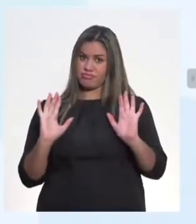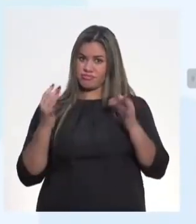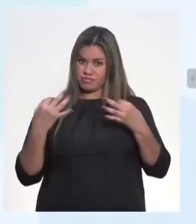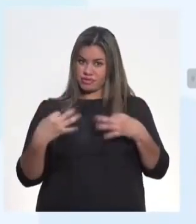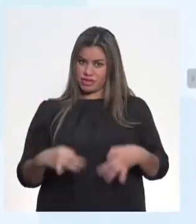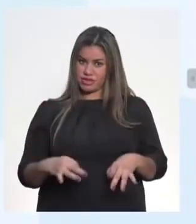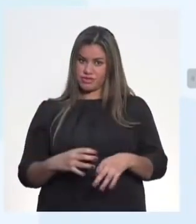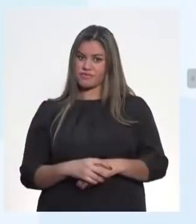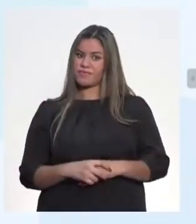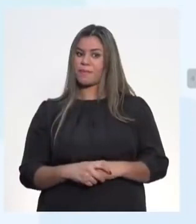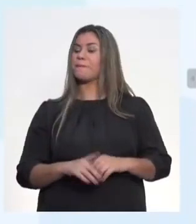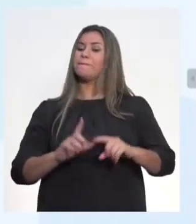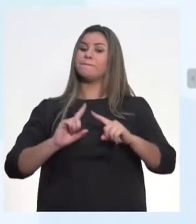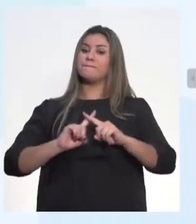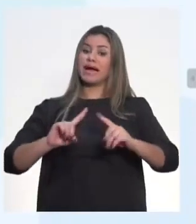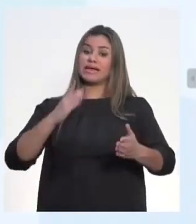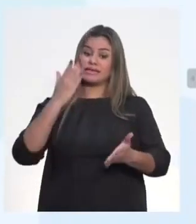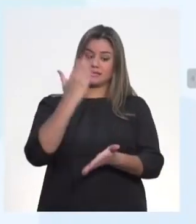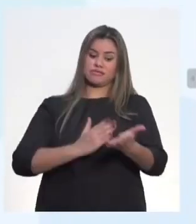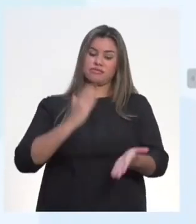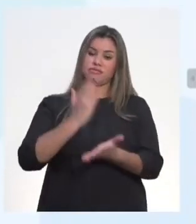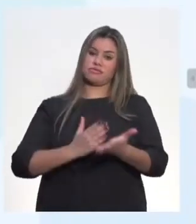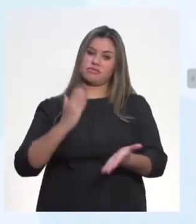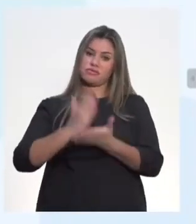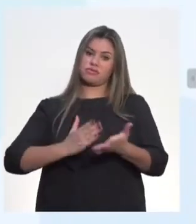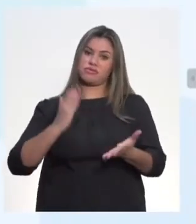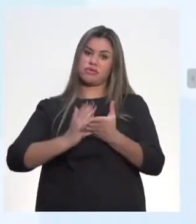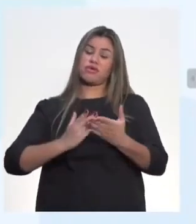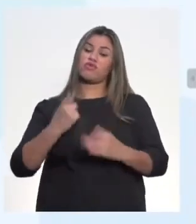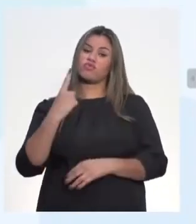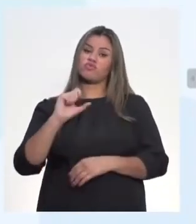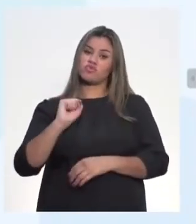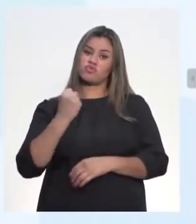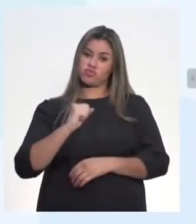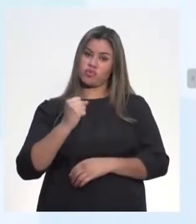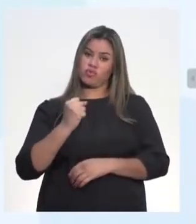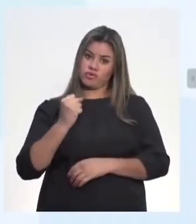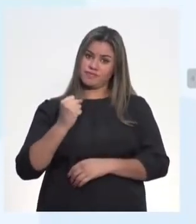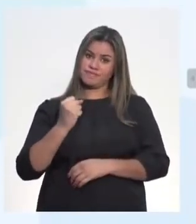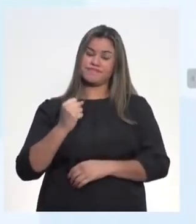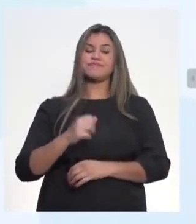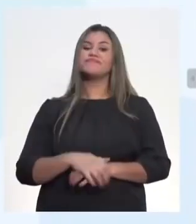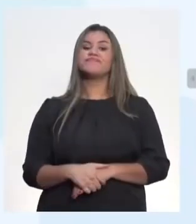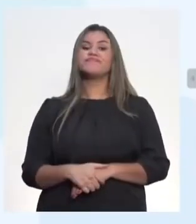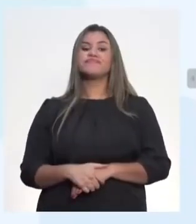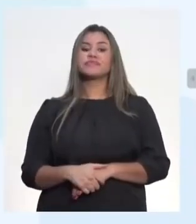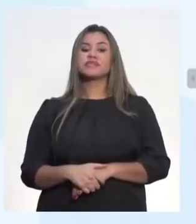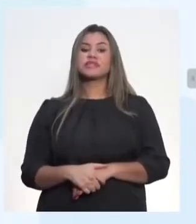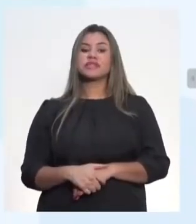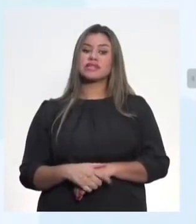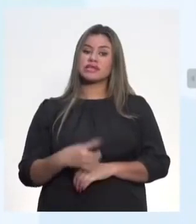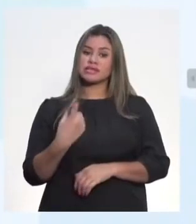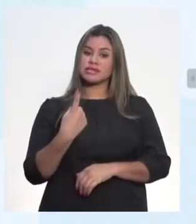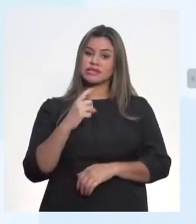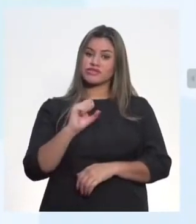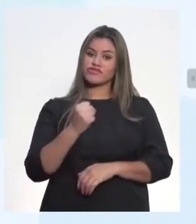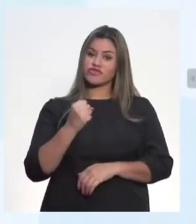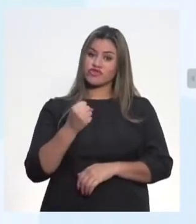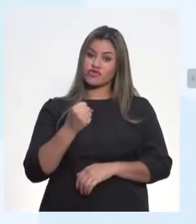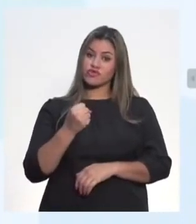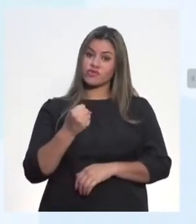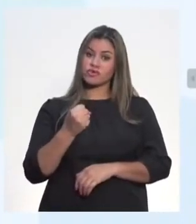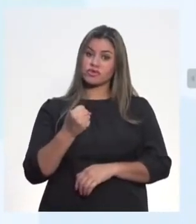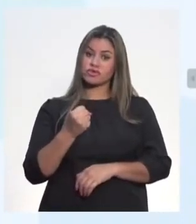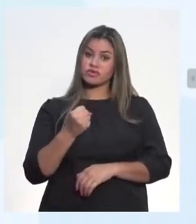Se eu vou comprar a prazo, eu vou pagar 18 parcelas. E nessas 18